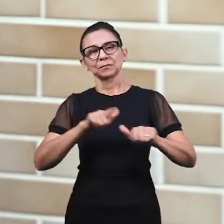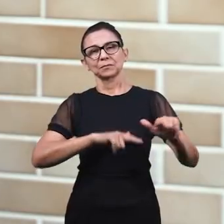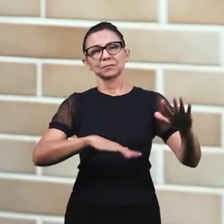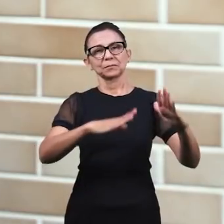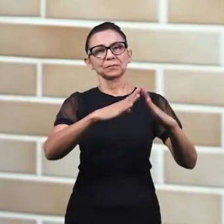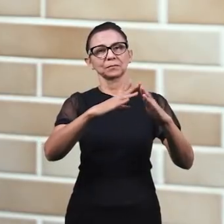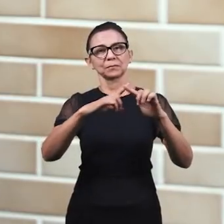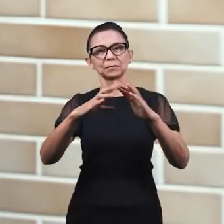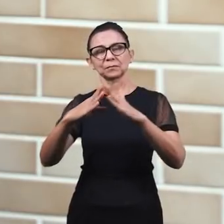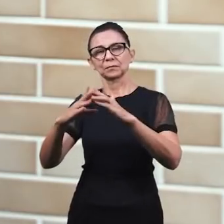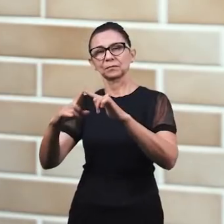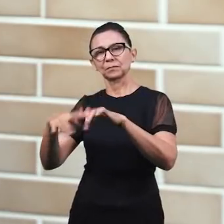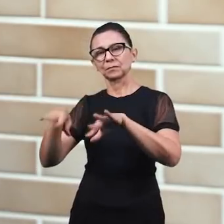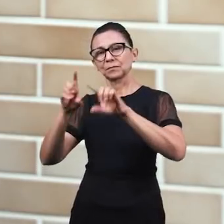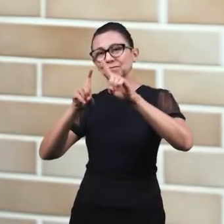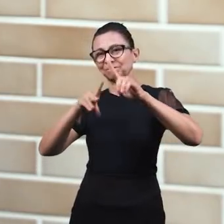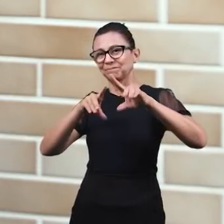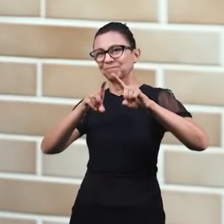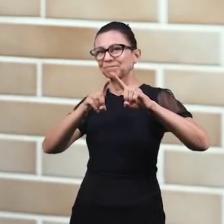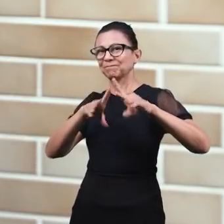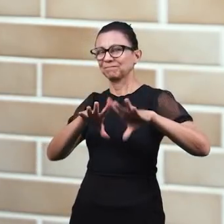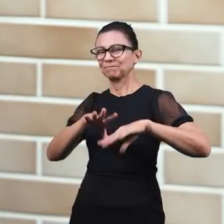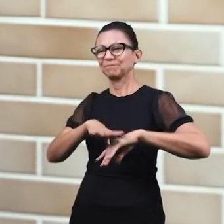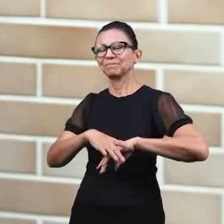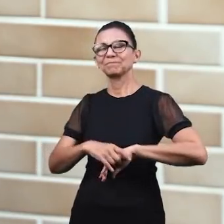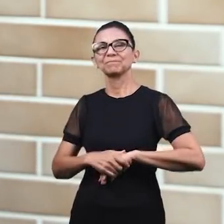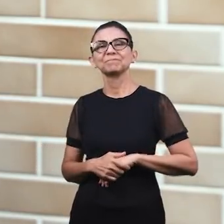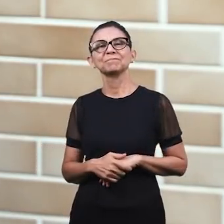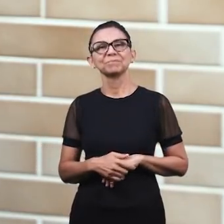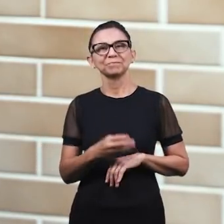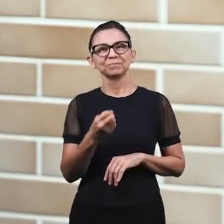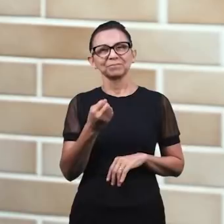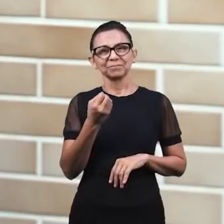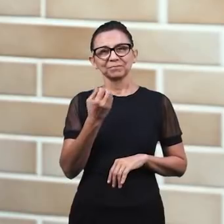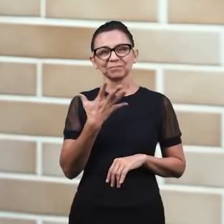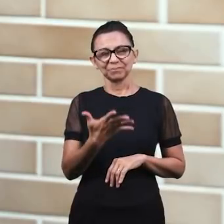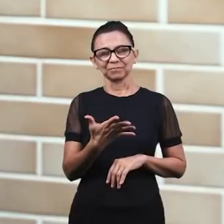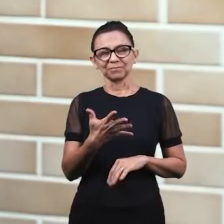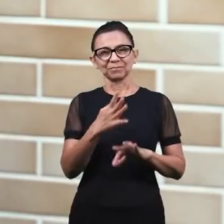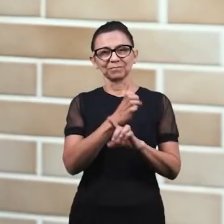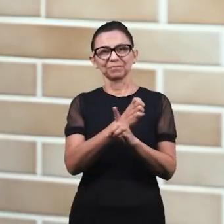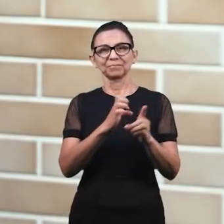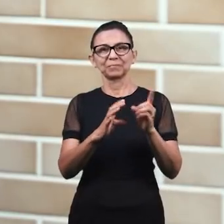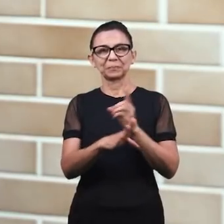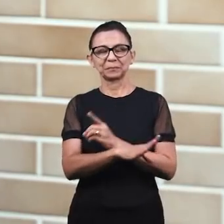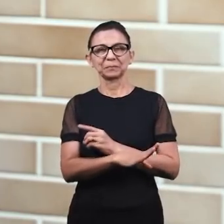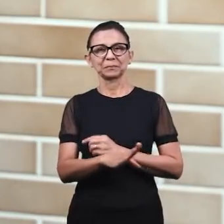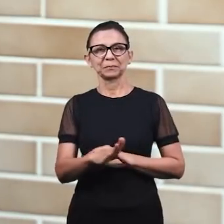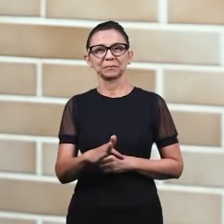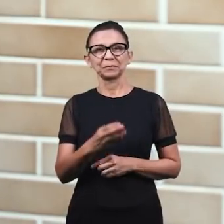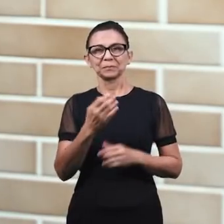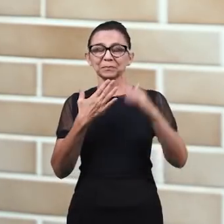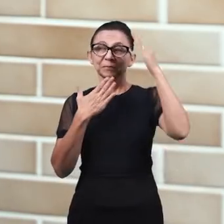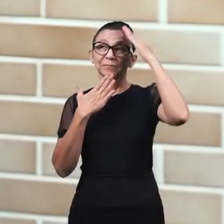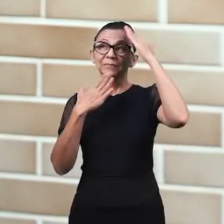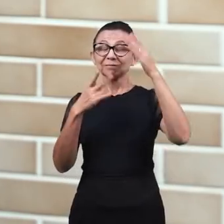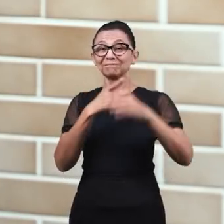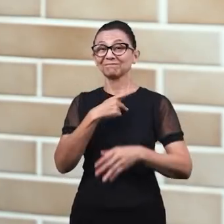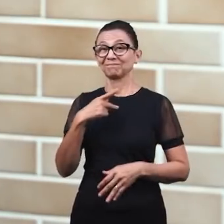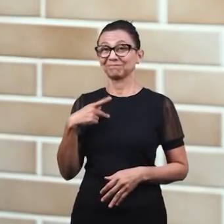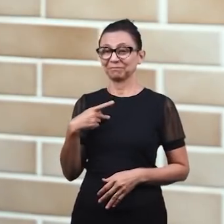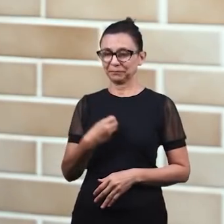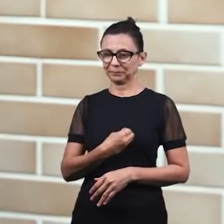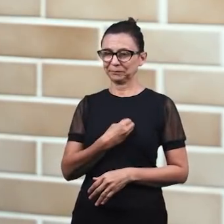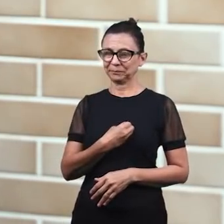trabalho com as igrejas em termos de doutrinar as igrejas. Essa é a grande contribuição da Escola Bíblica Dominical. Muito obrigado, pastor